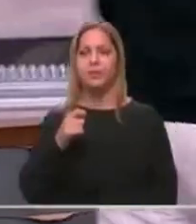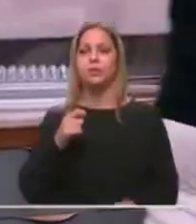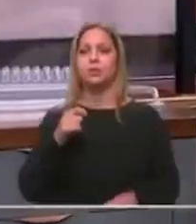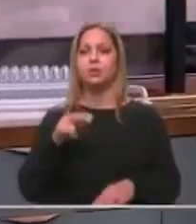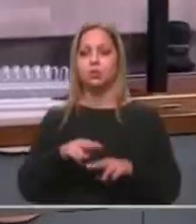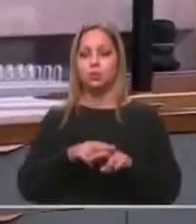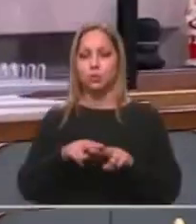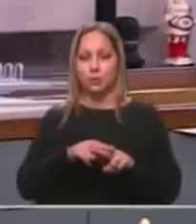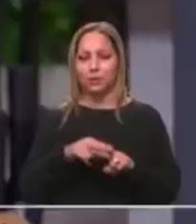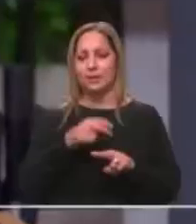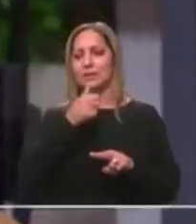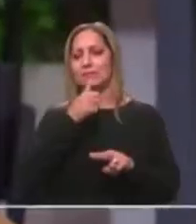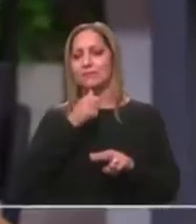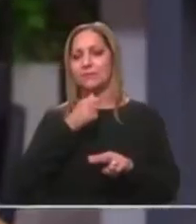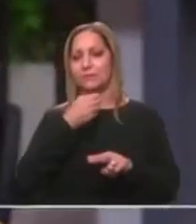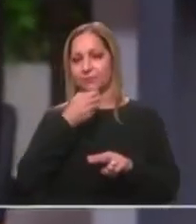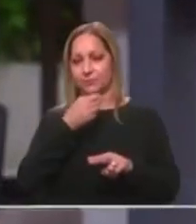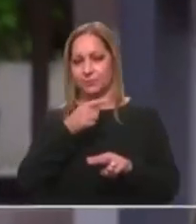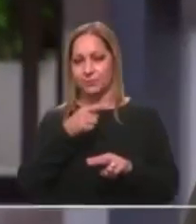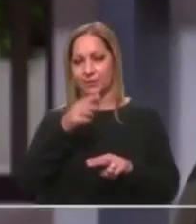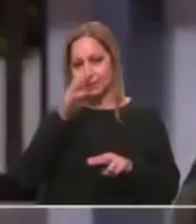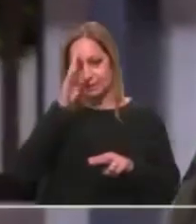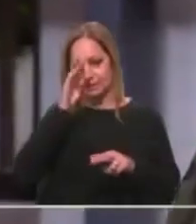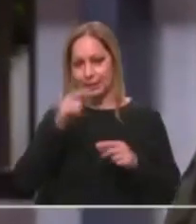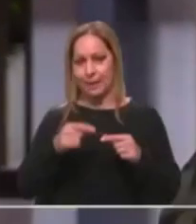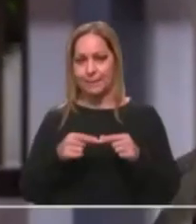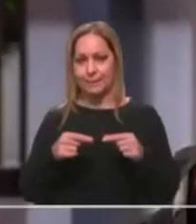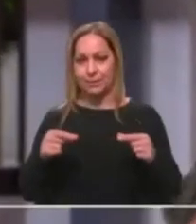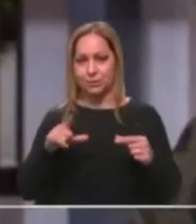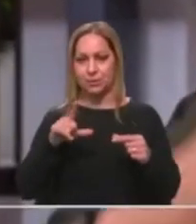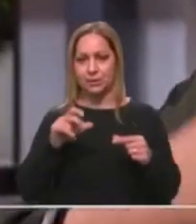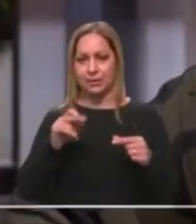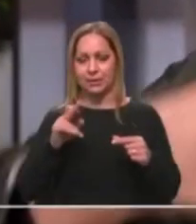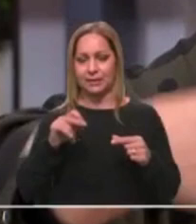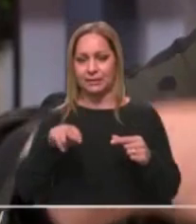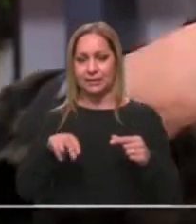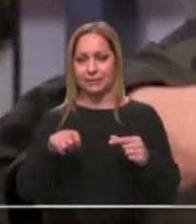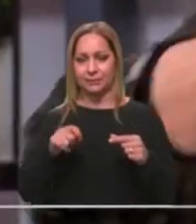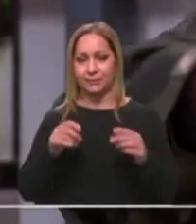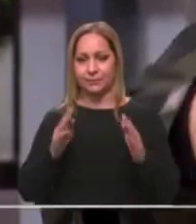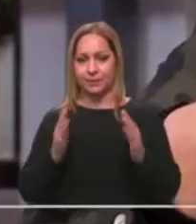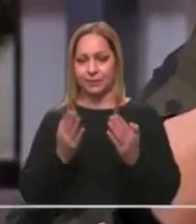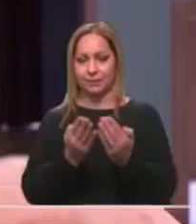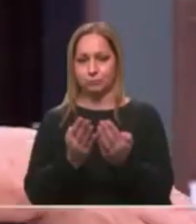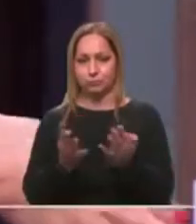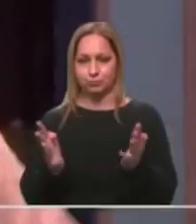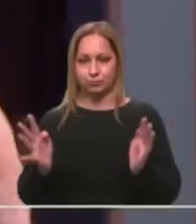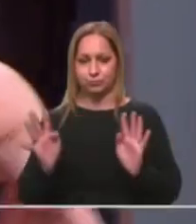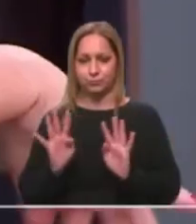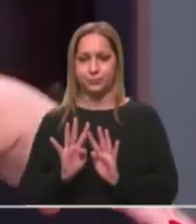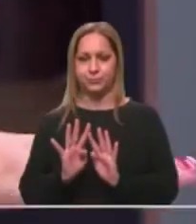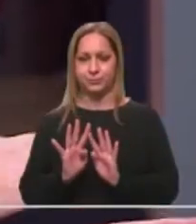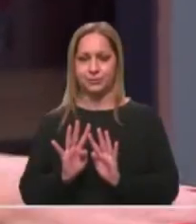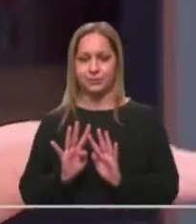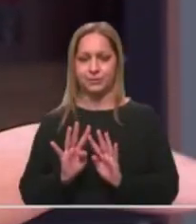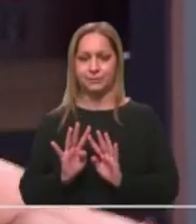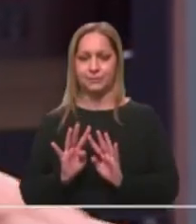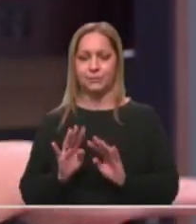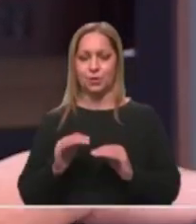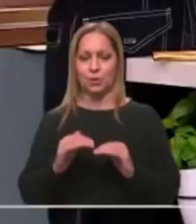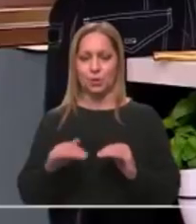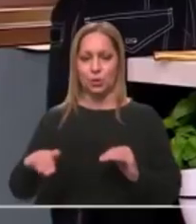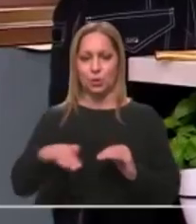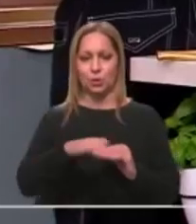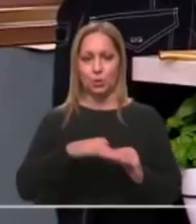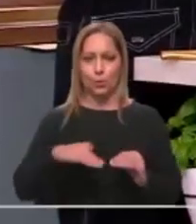Tu sabes o que é? É uma coisa que tem assim, sabes que é palitos la reine? Ah, então não sei. Então tem os palitos la reine assim todos à volta. Já fez aqui? Sabes? E depois no meio